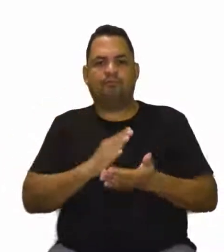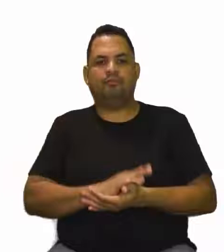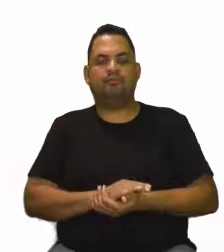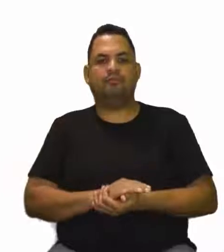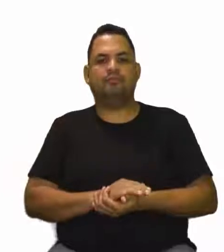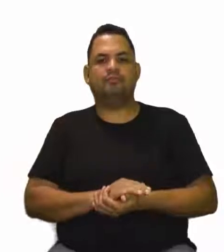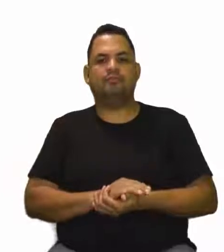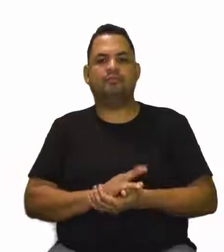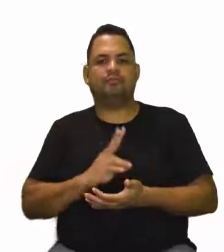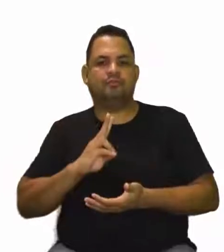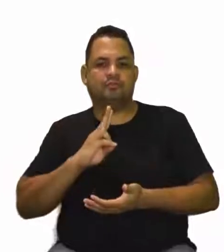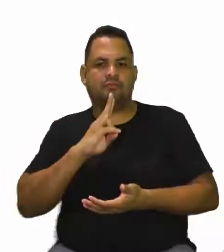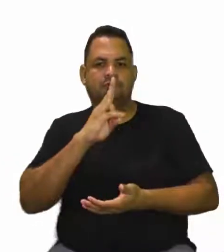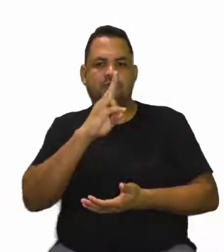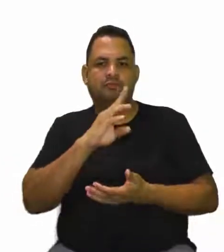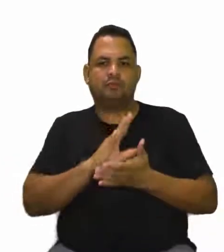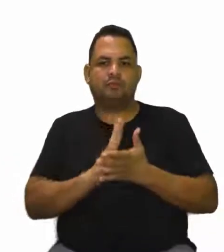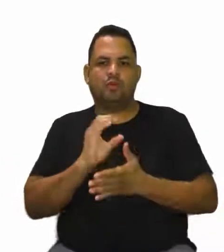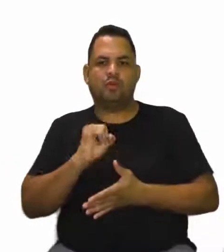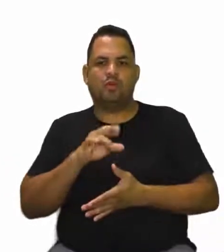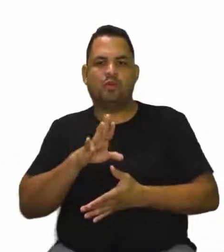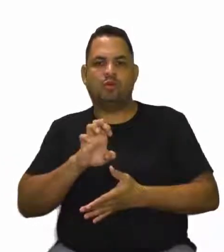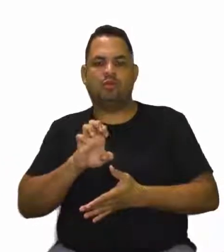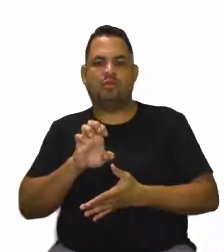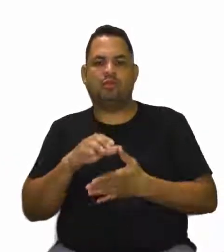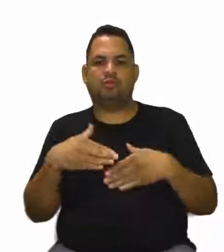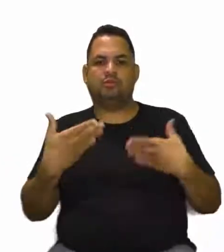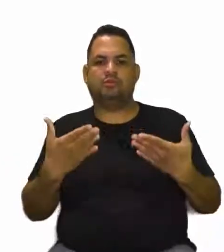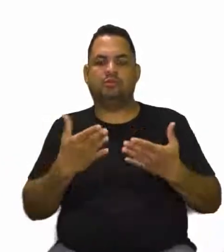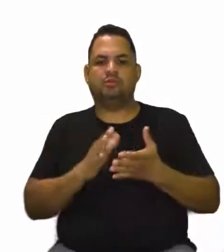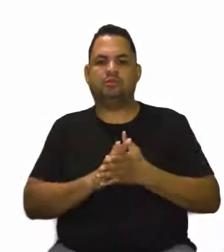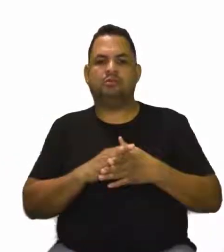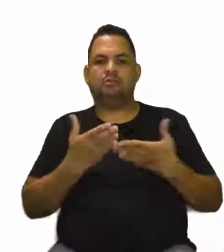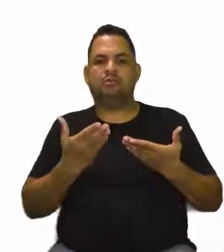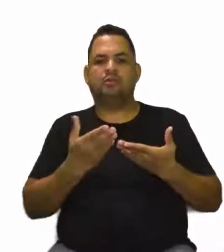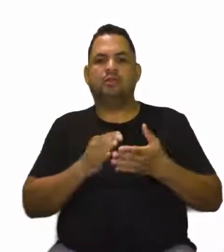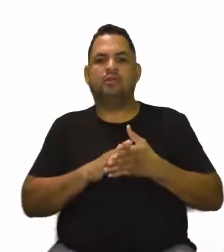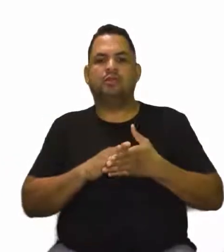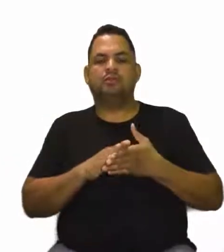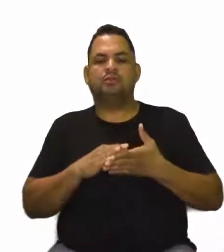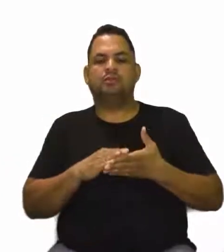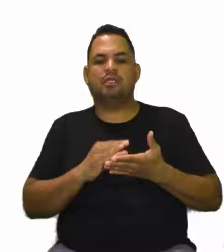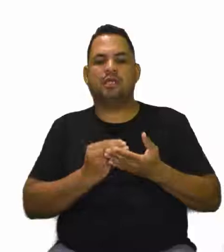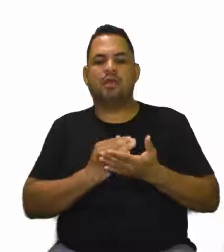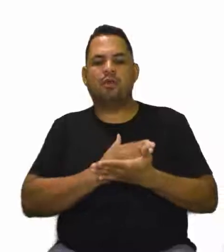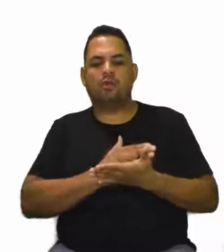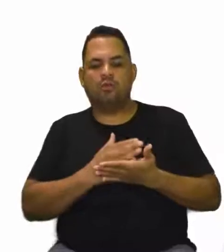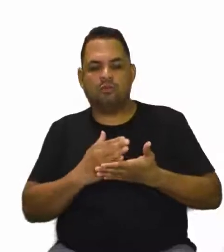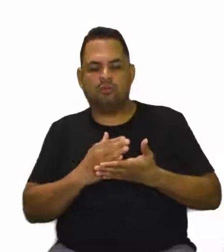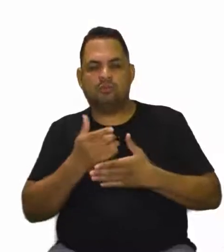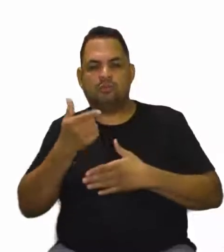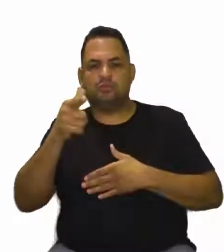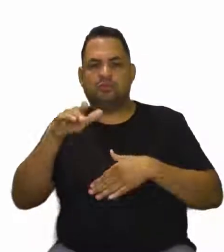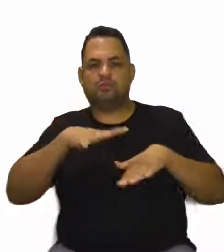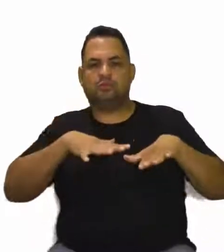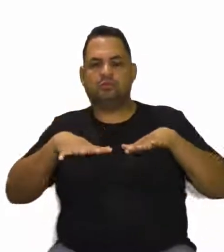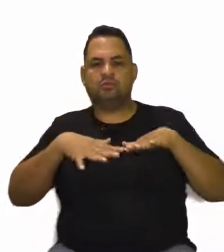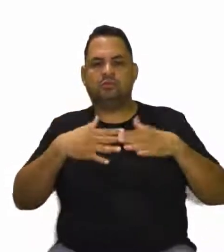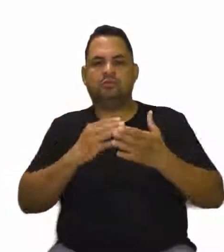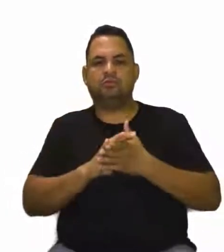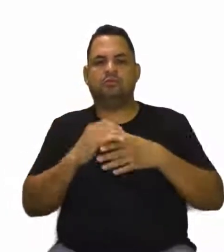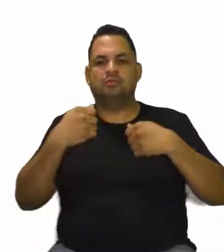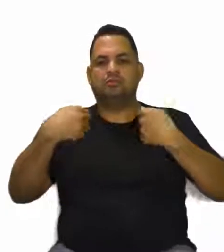é fortalecer a região do core. Seria ali de onde vai sair os outros movimentos. Então,